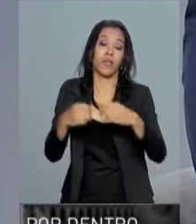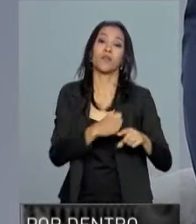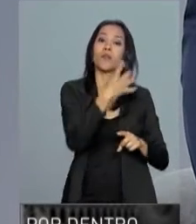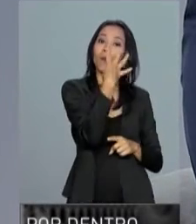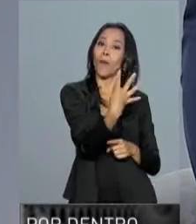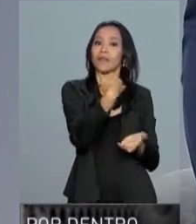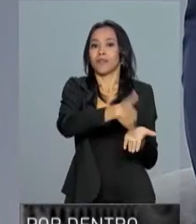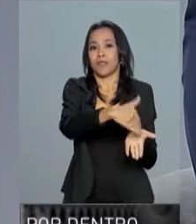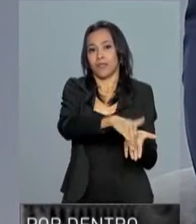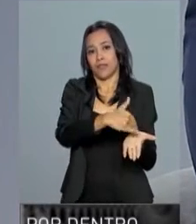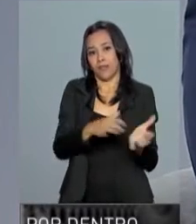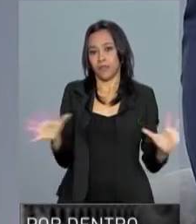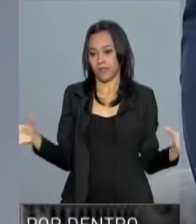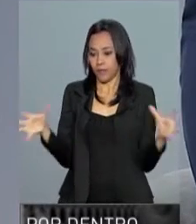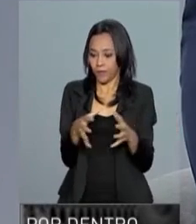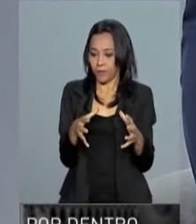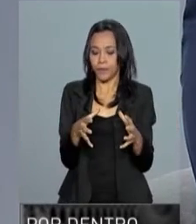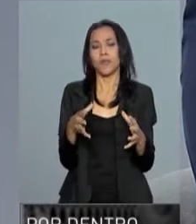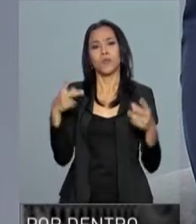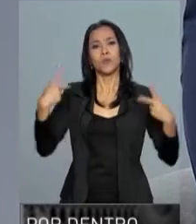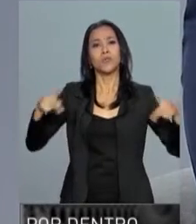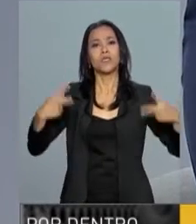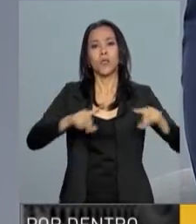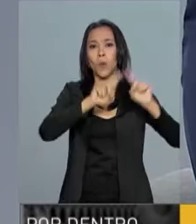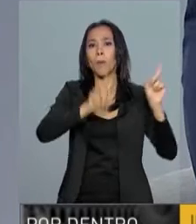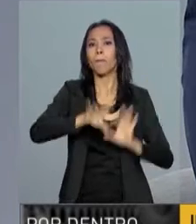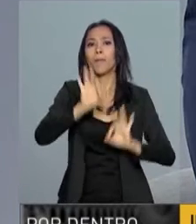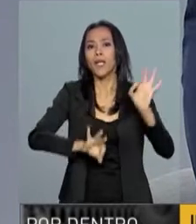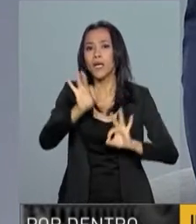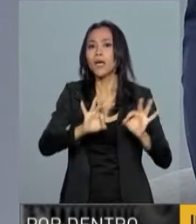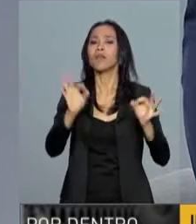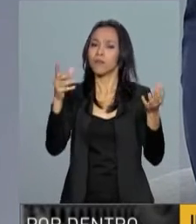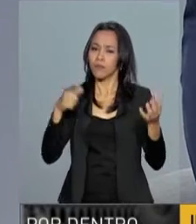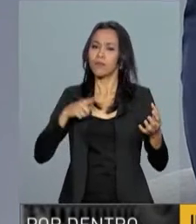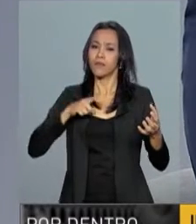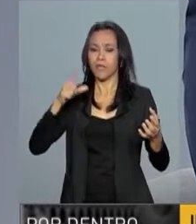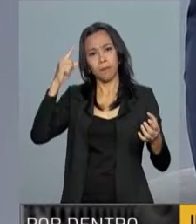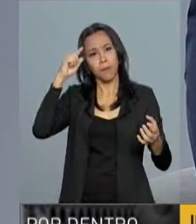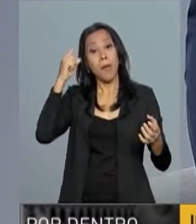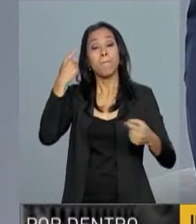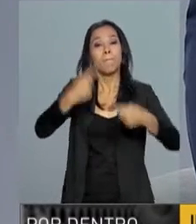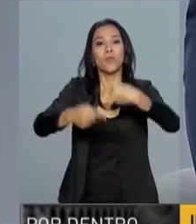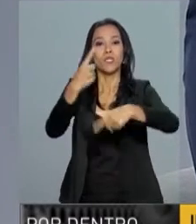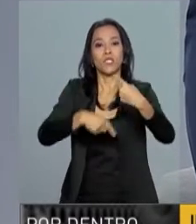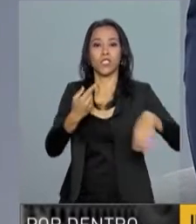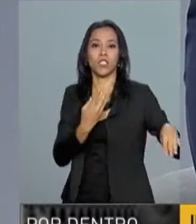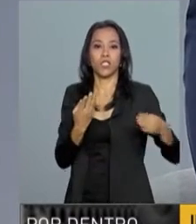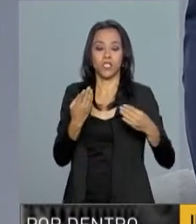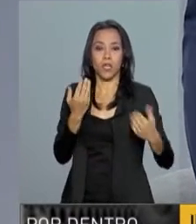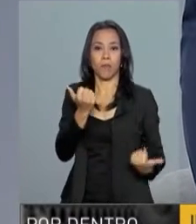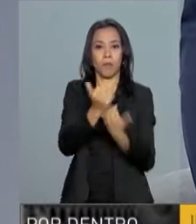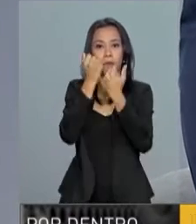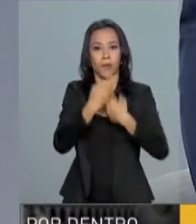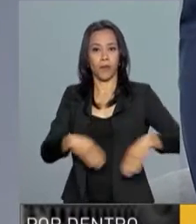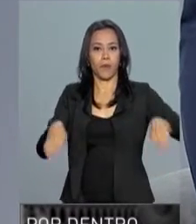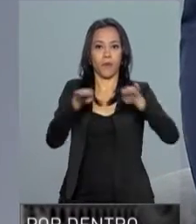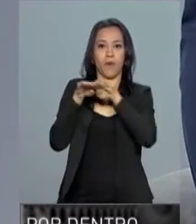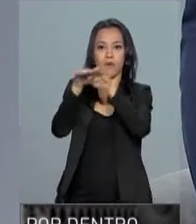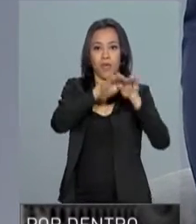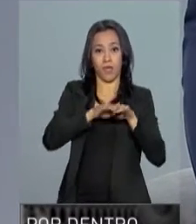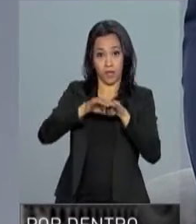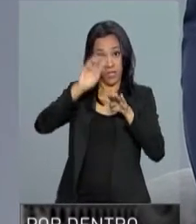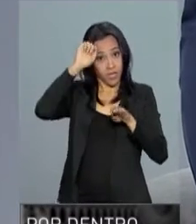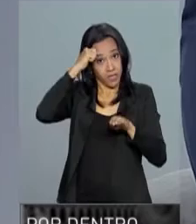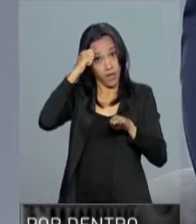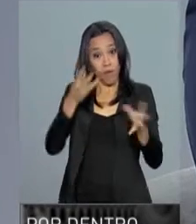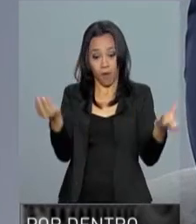o governo federal que trabalham no seu plano plurianual políticas de promoção da Igualdade racial E cabe a nós secretária o monitoramento de toda essa